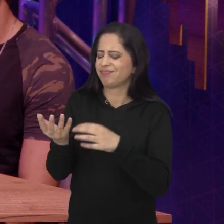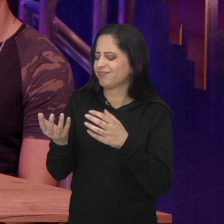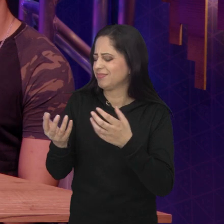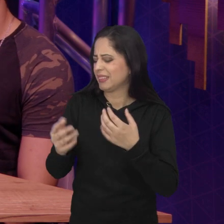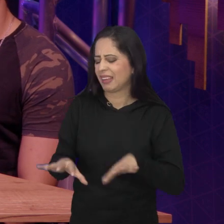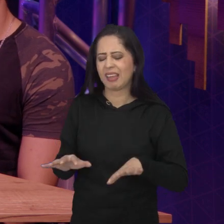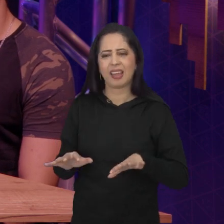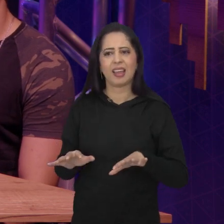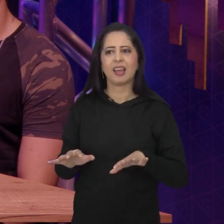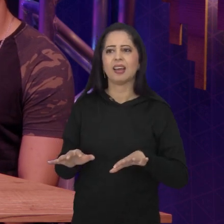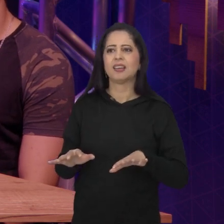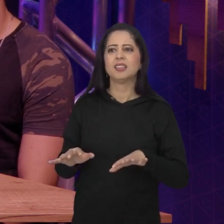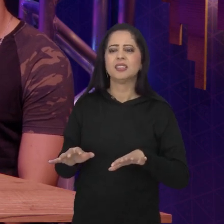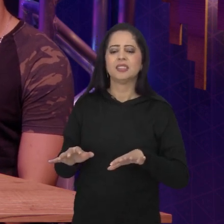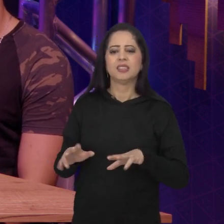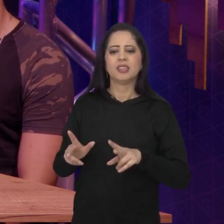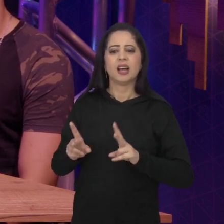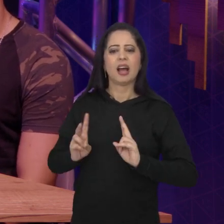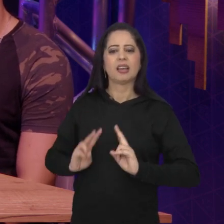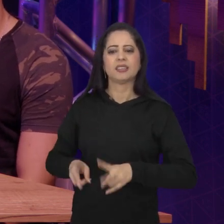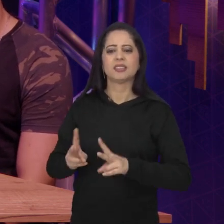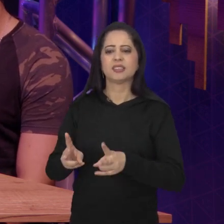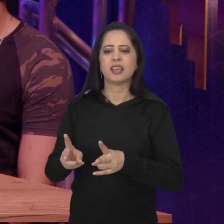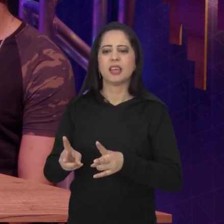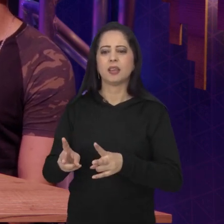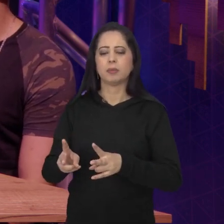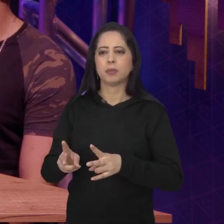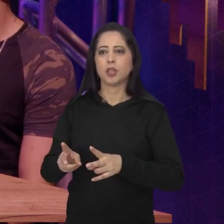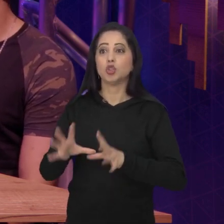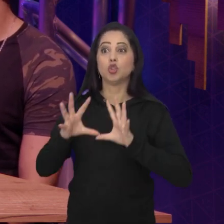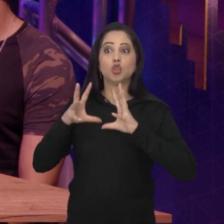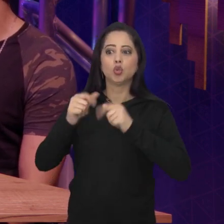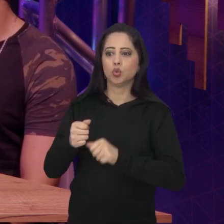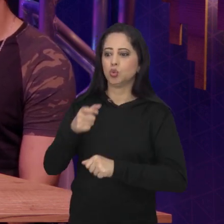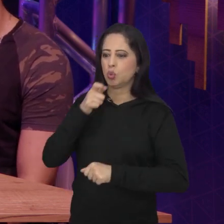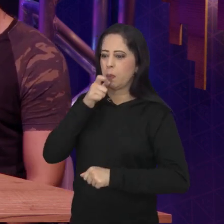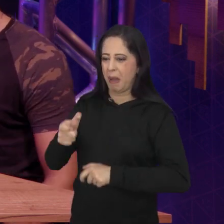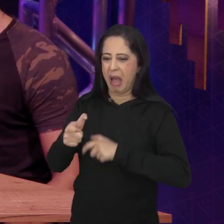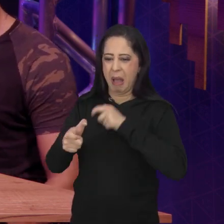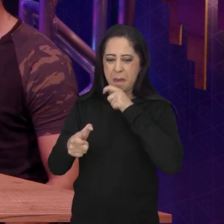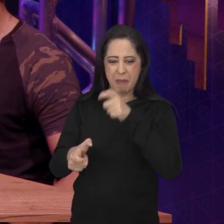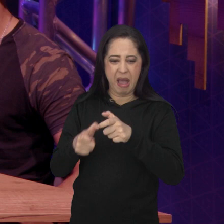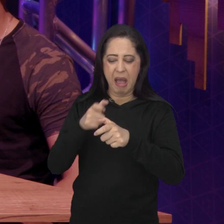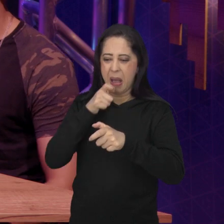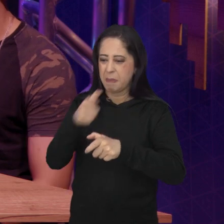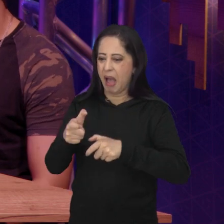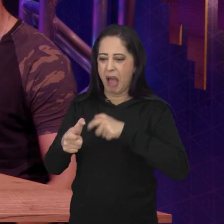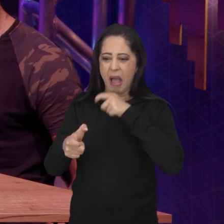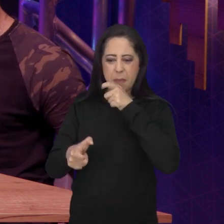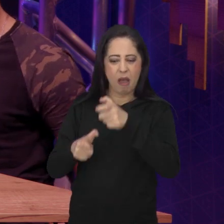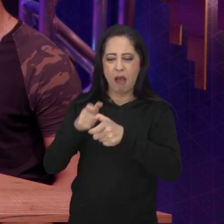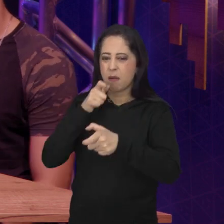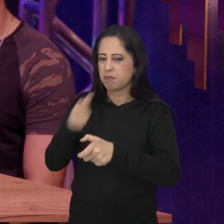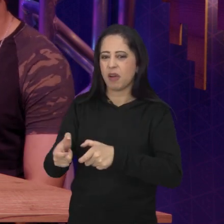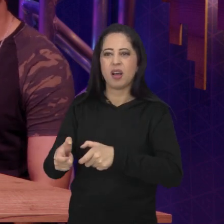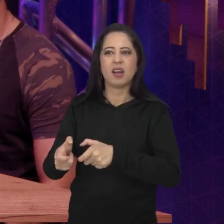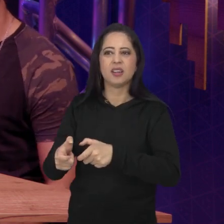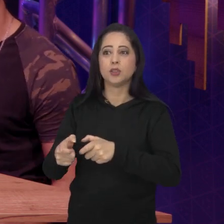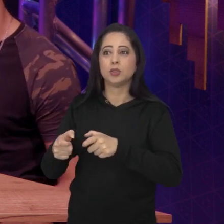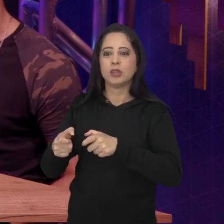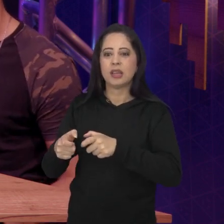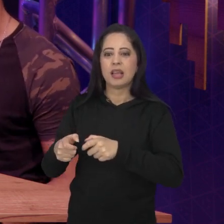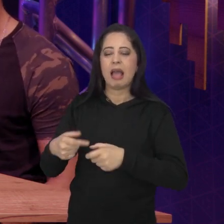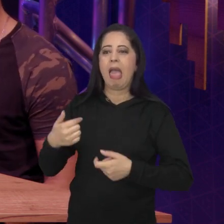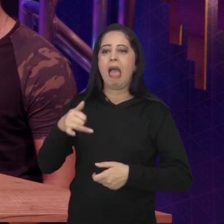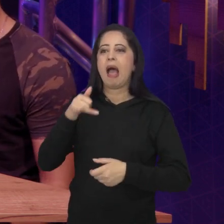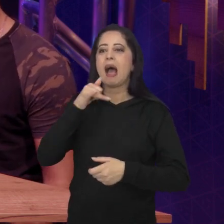fazer. Sei lá, você começa a criticar tudo. Sabe, aquele dia que você sai pé da vida de casa e,